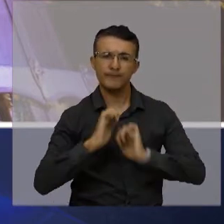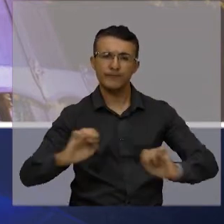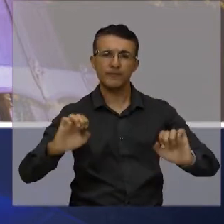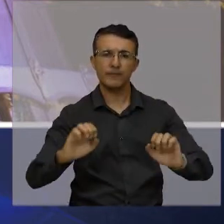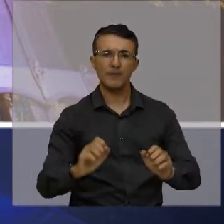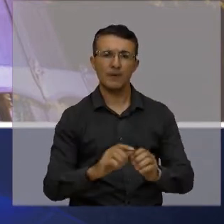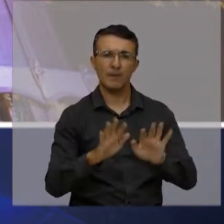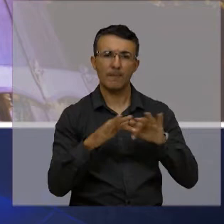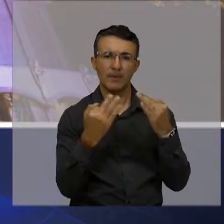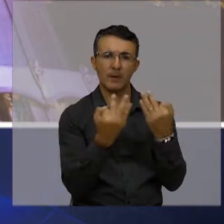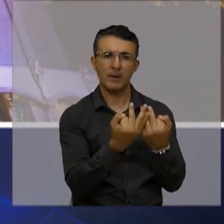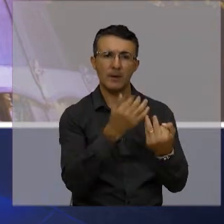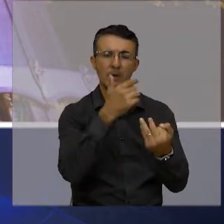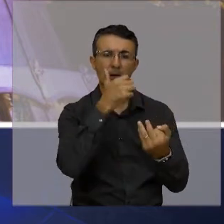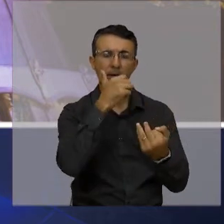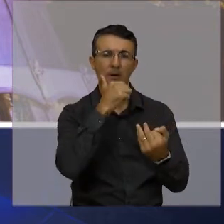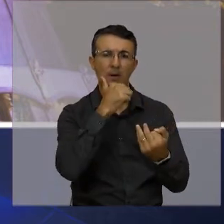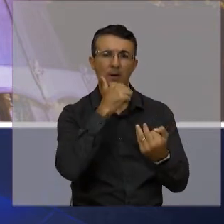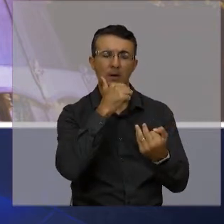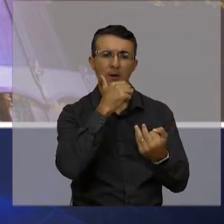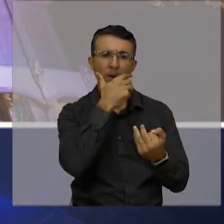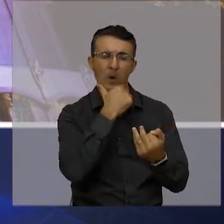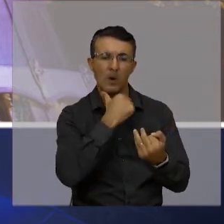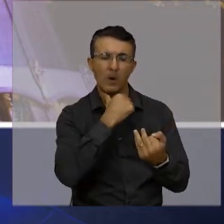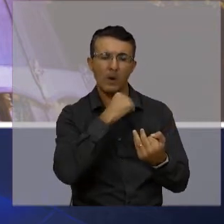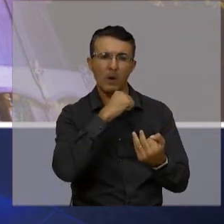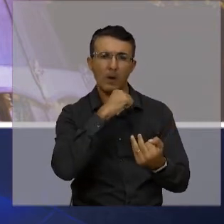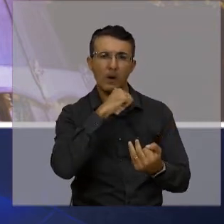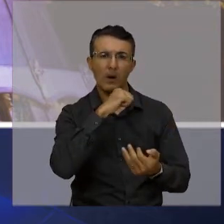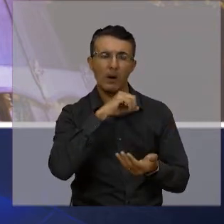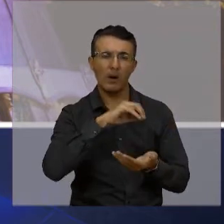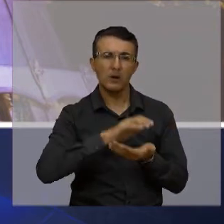Sandra Martins, eram aquele casal que